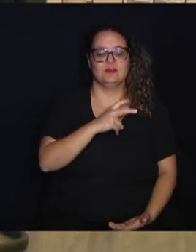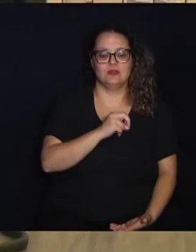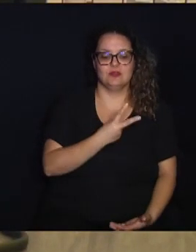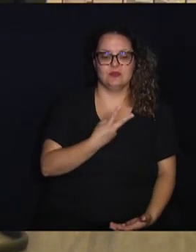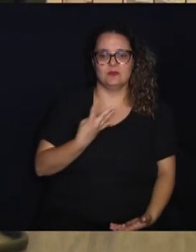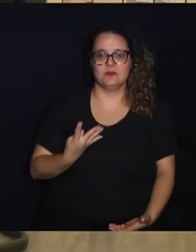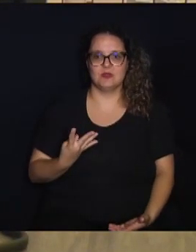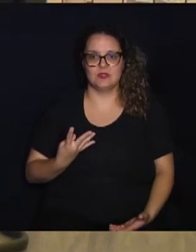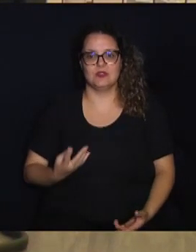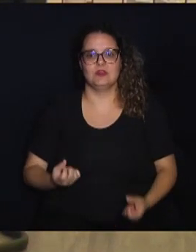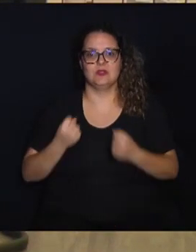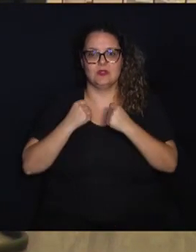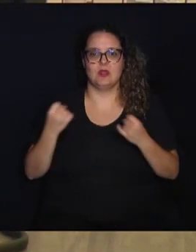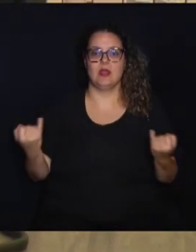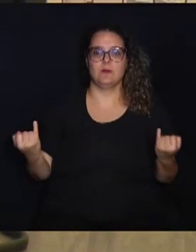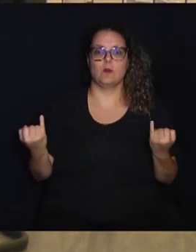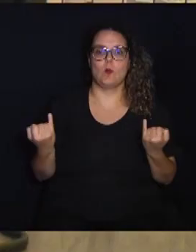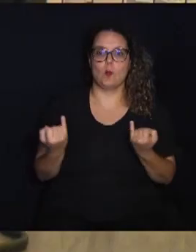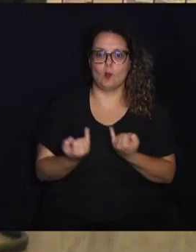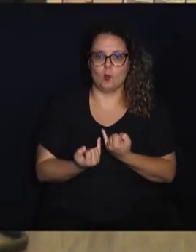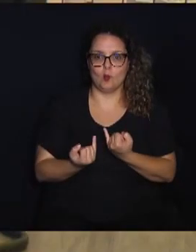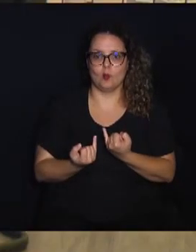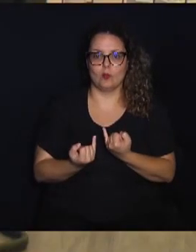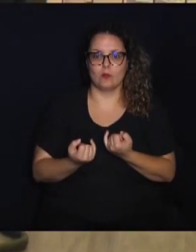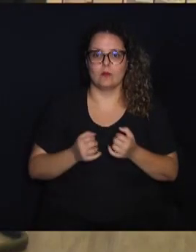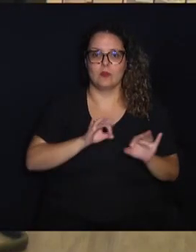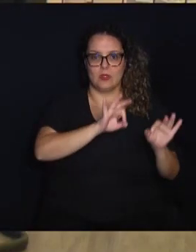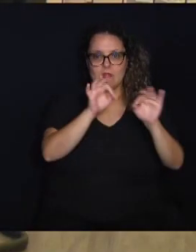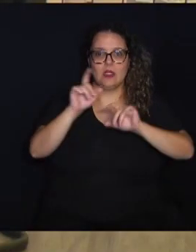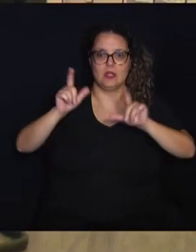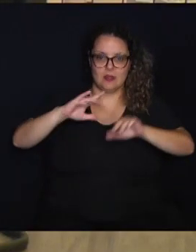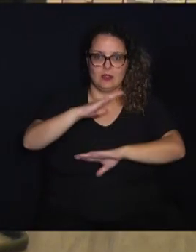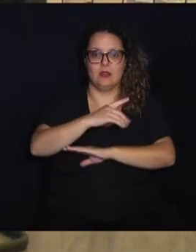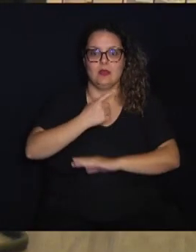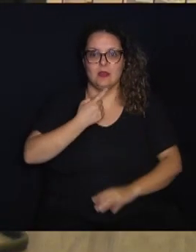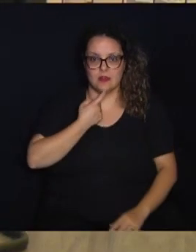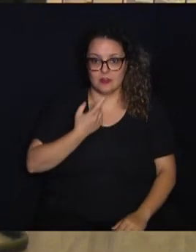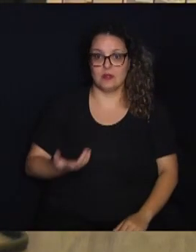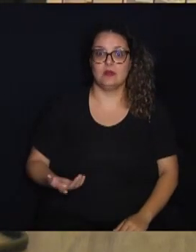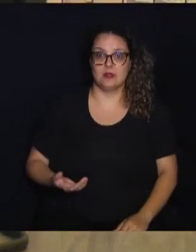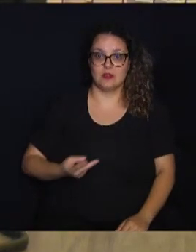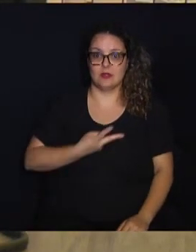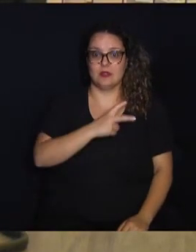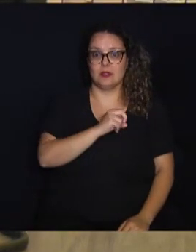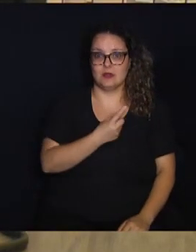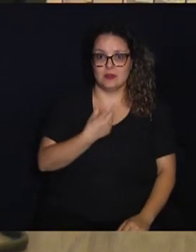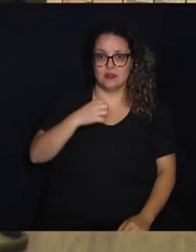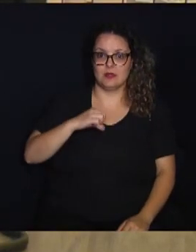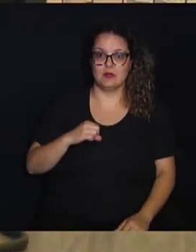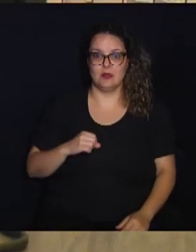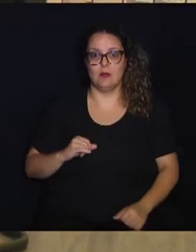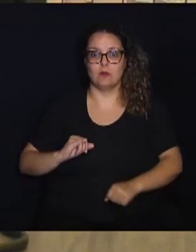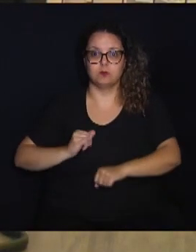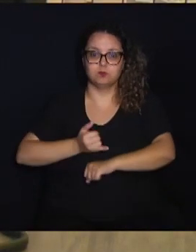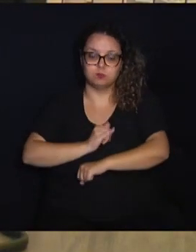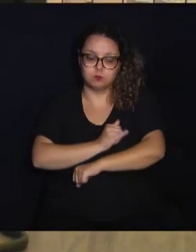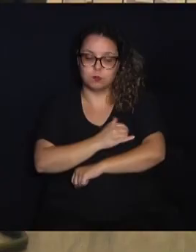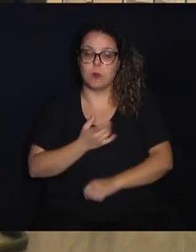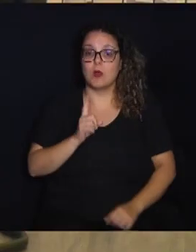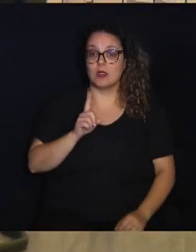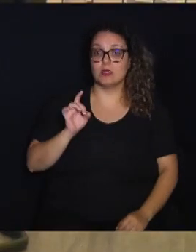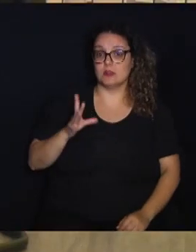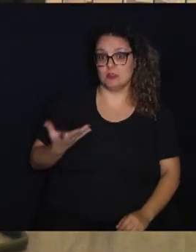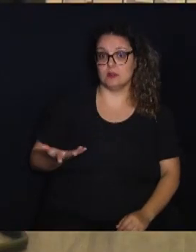2024. Emagreci. Quem assistiu TV Câmara antes vai ver que tem... Lá em 2019 eu estava bem gordinha. E não é só a